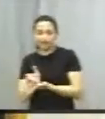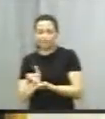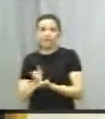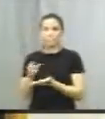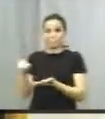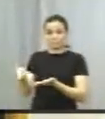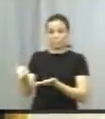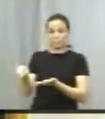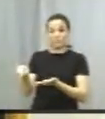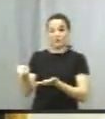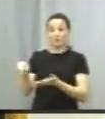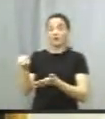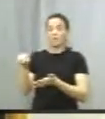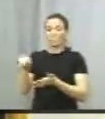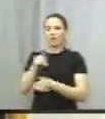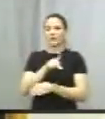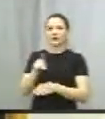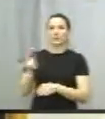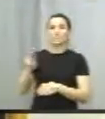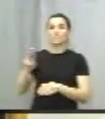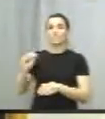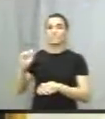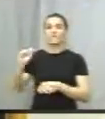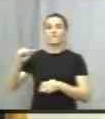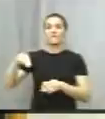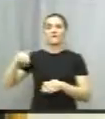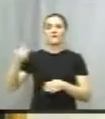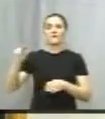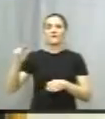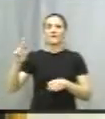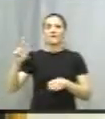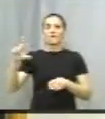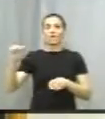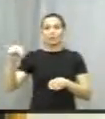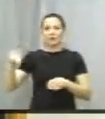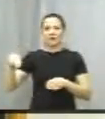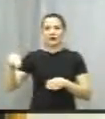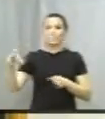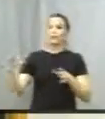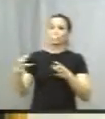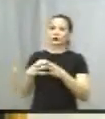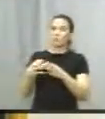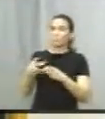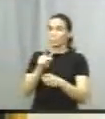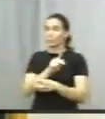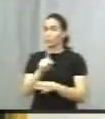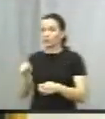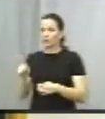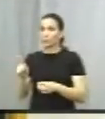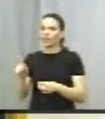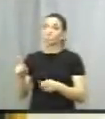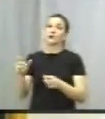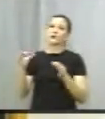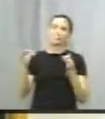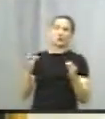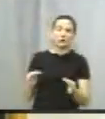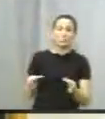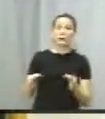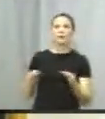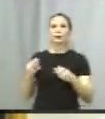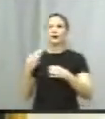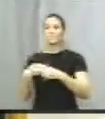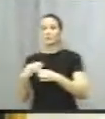a professora Vanderlan, junto com essa equipe de professores, disse que não acha justo, justamente a cidade